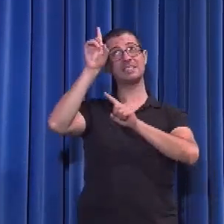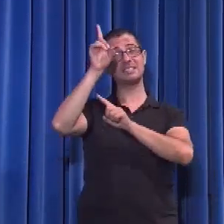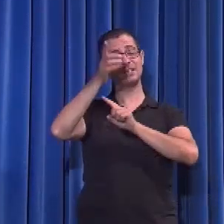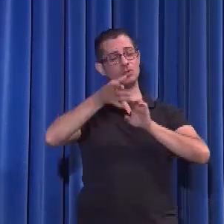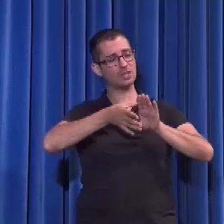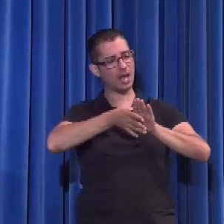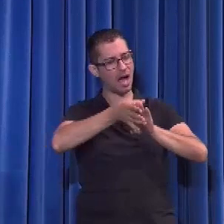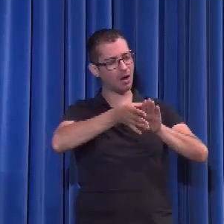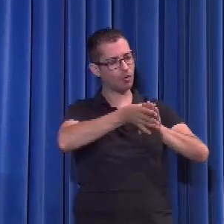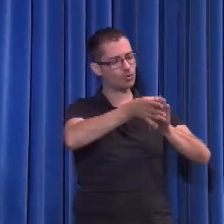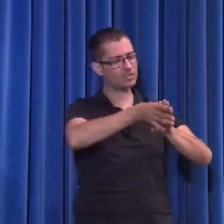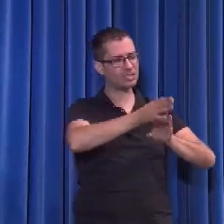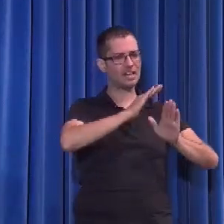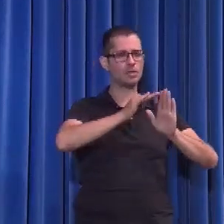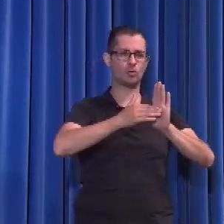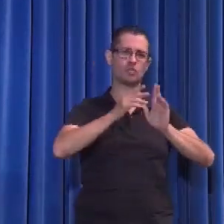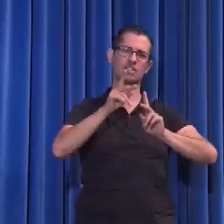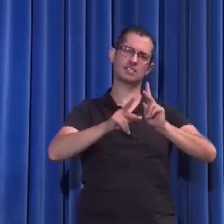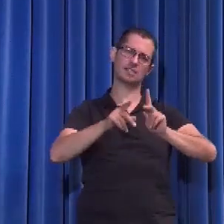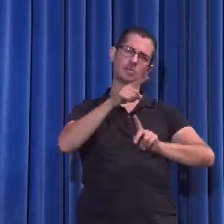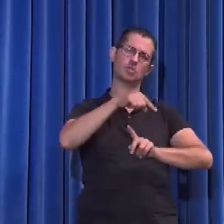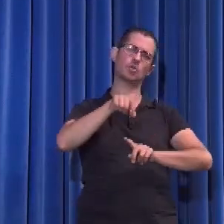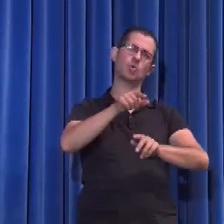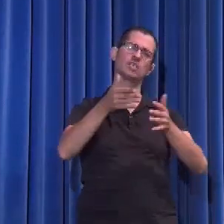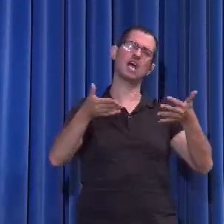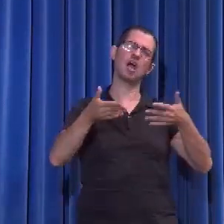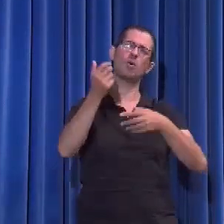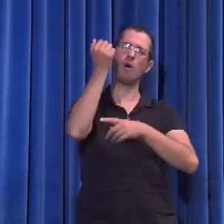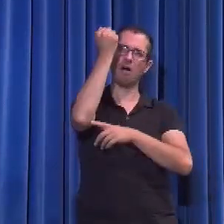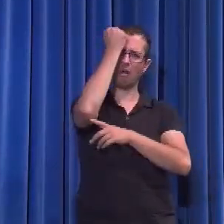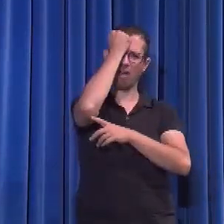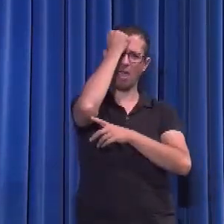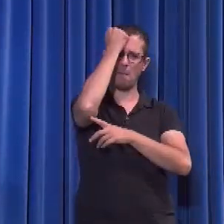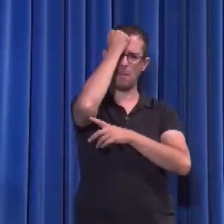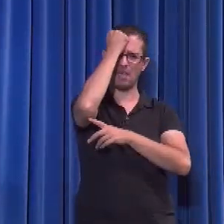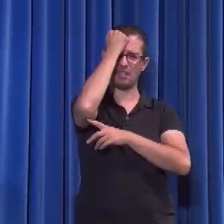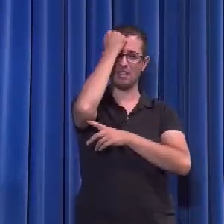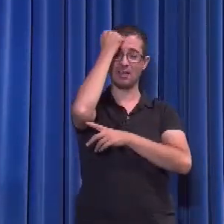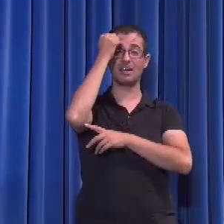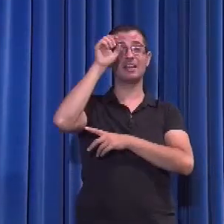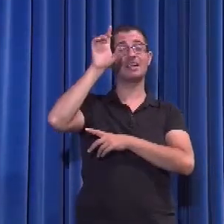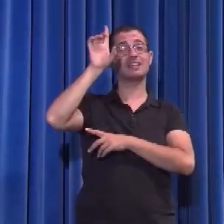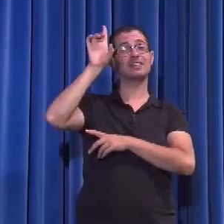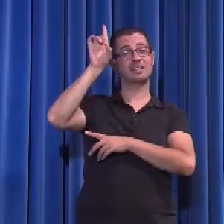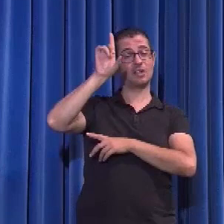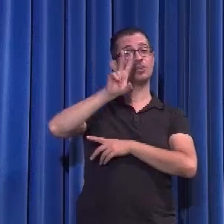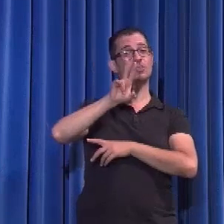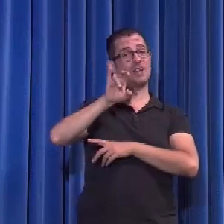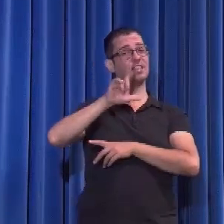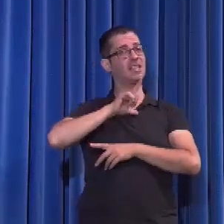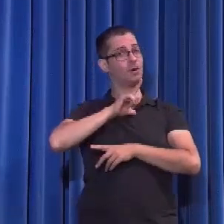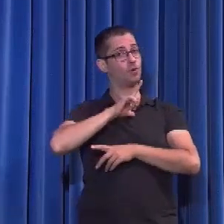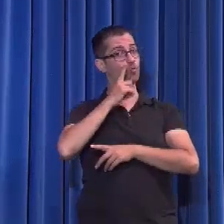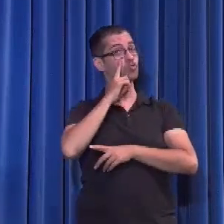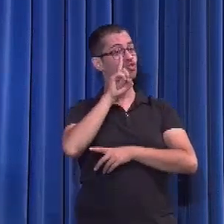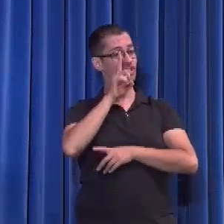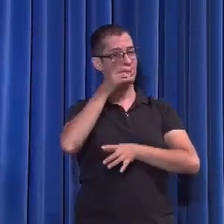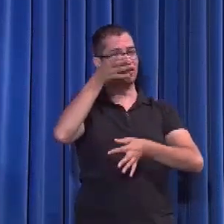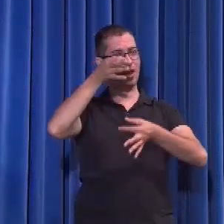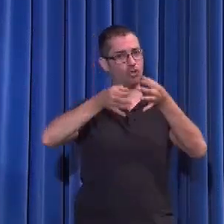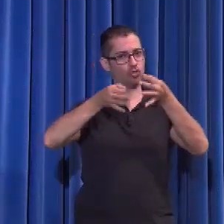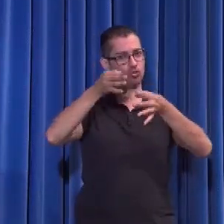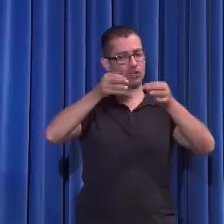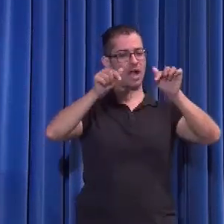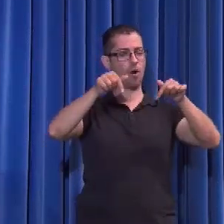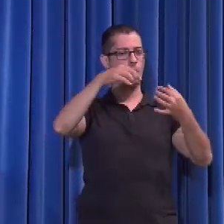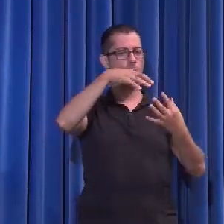lugares, em toda a parte, dizendo: arrependam. Ele estabeleceu um dia em que há de julgar o mundo com justiça, por meio do